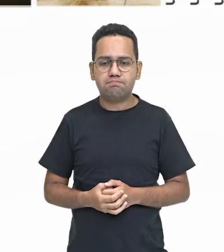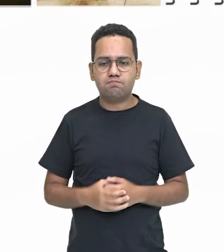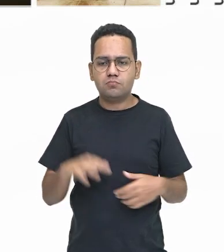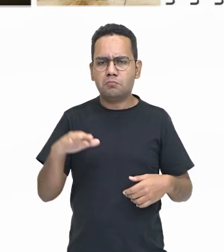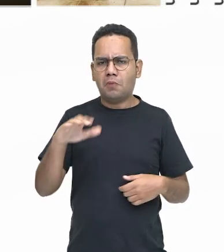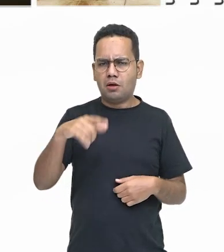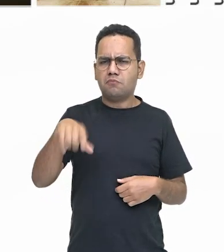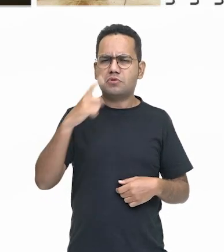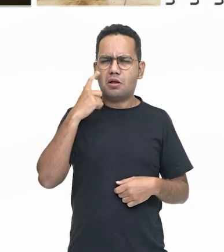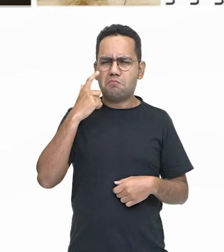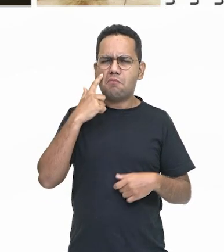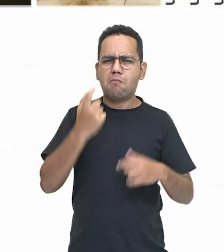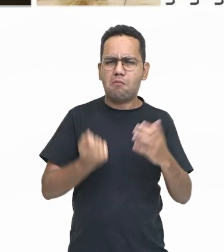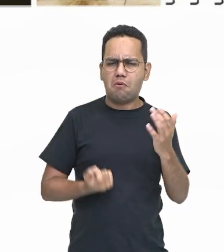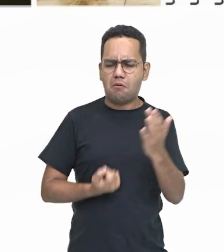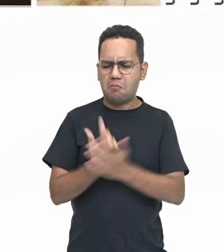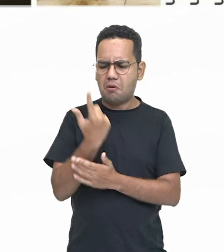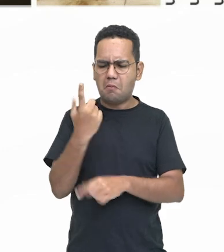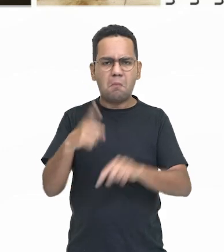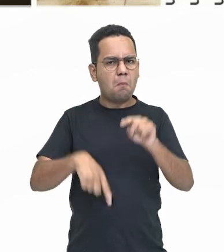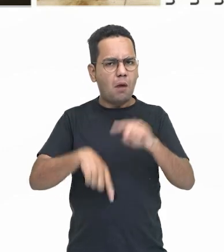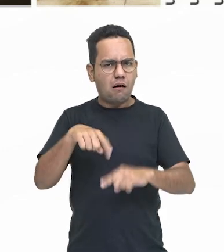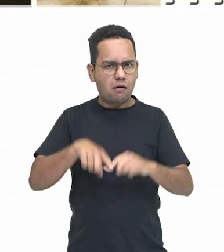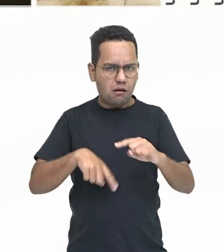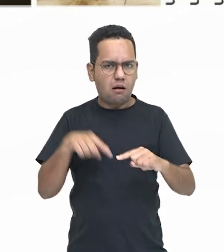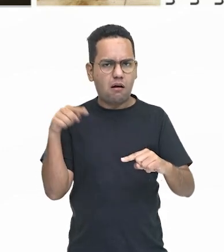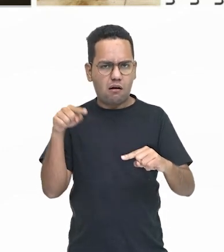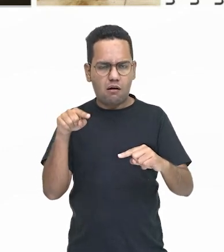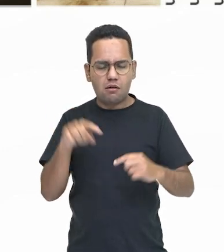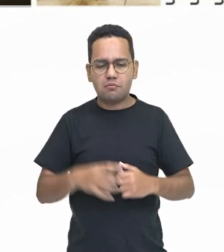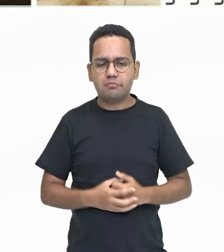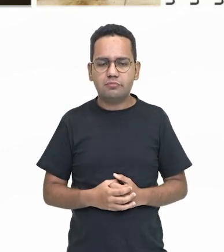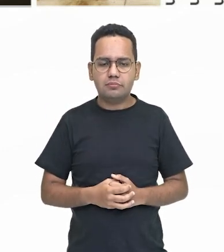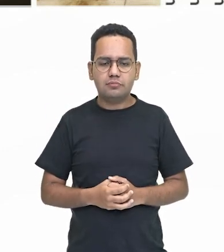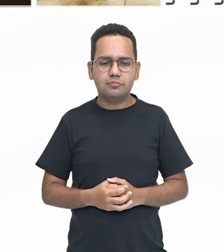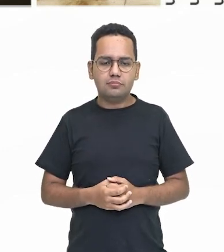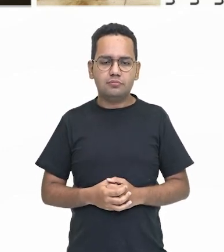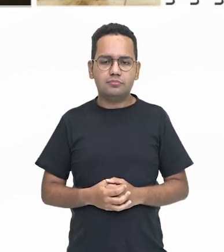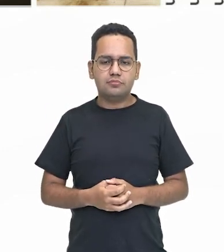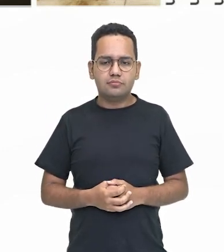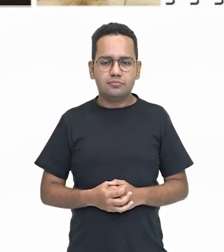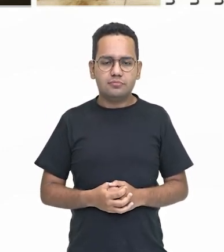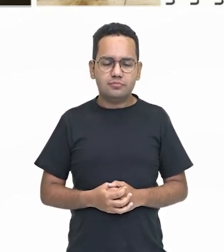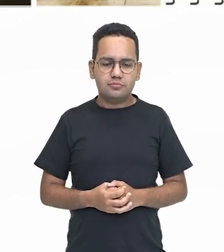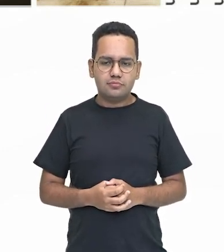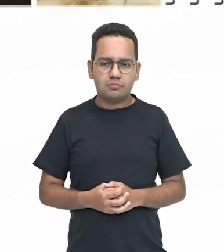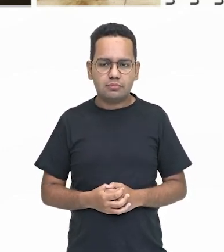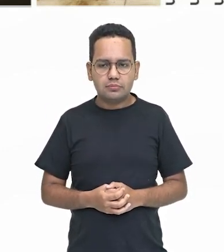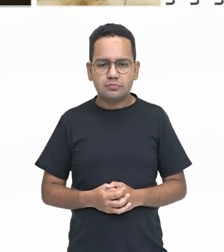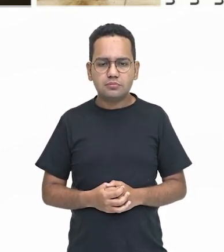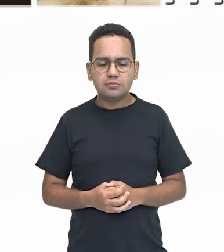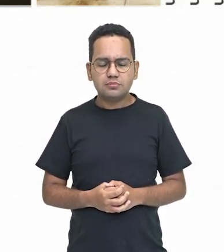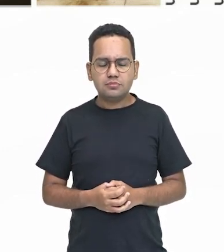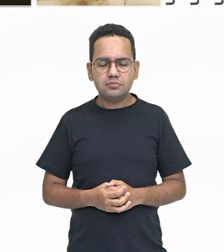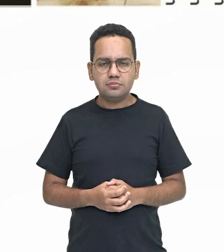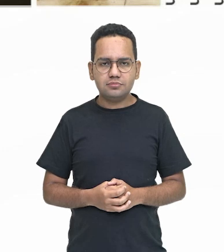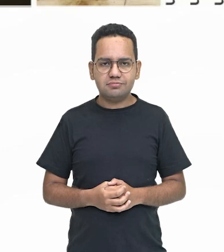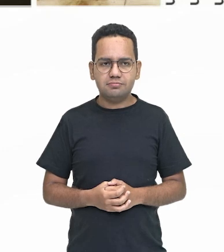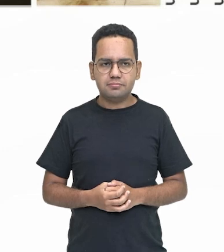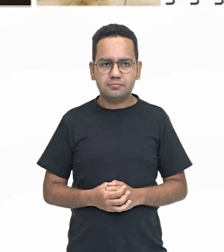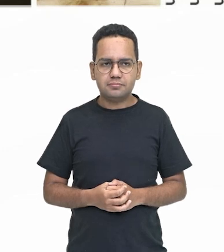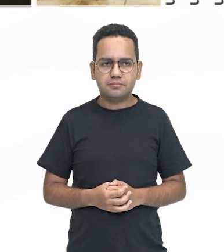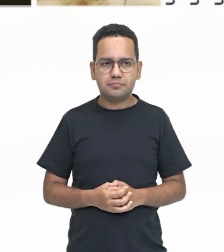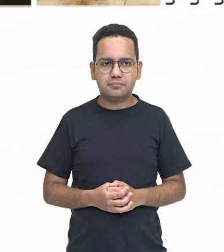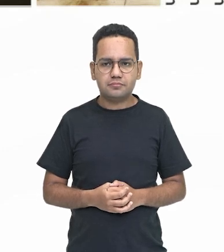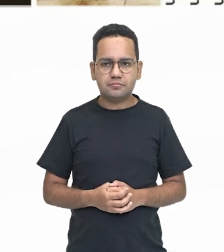um aparelho, qualquer aparelho que você vai comprar no comércio, aí, qualquer aparelho eletrodoméstico, os fabricantes eles